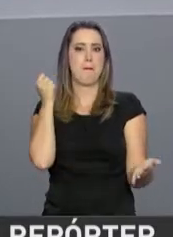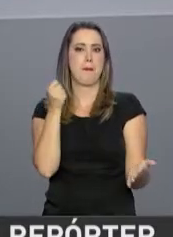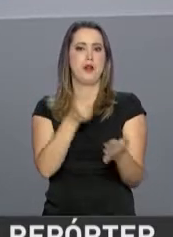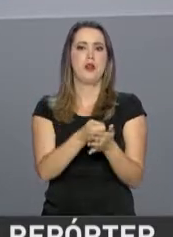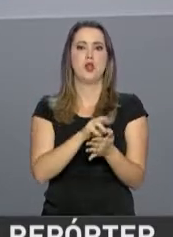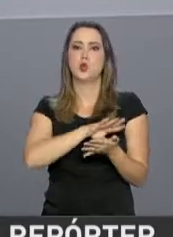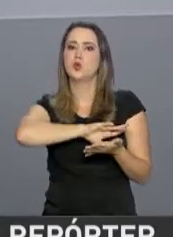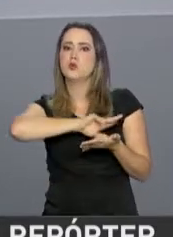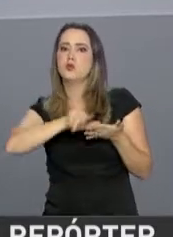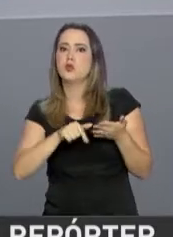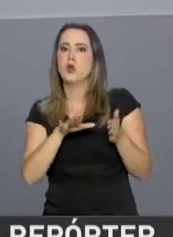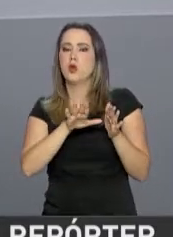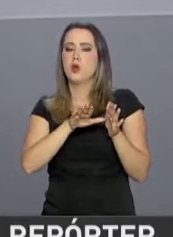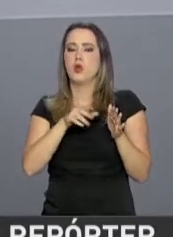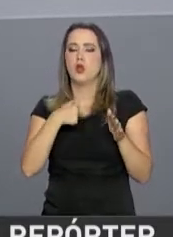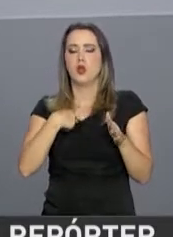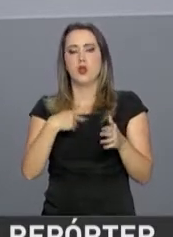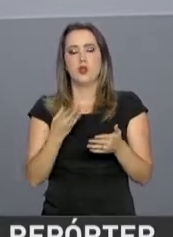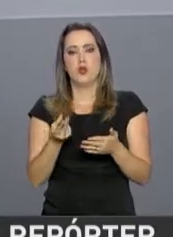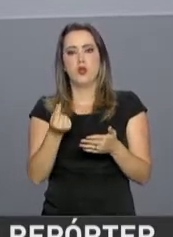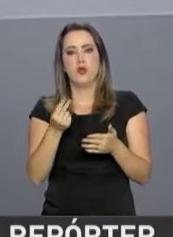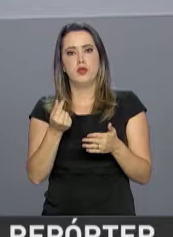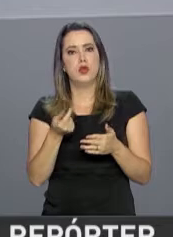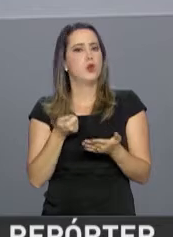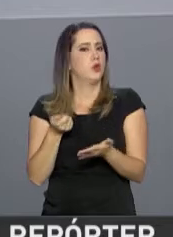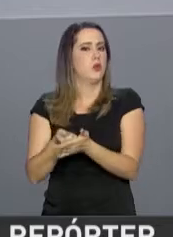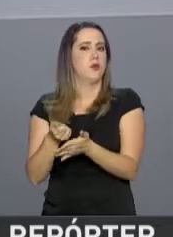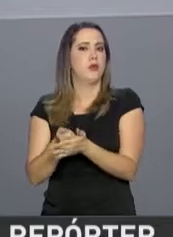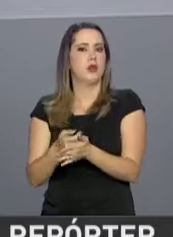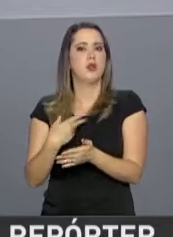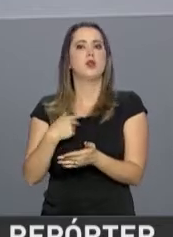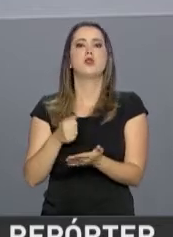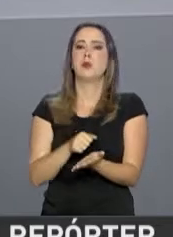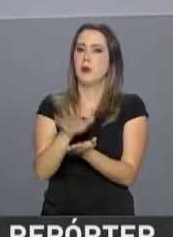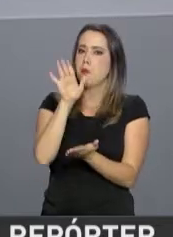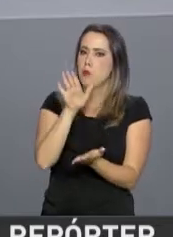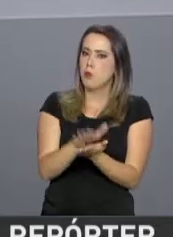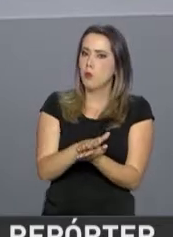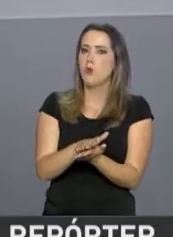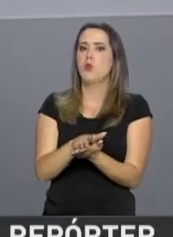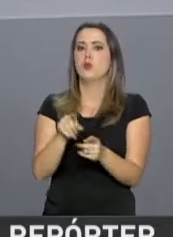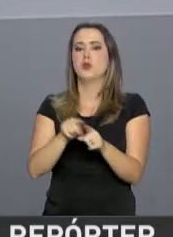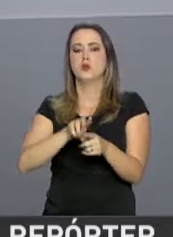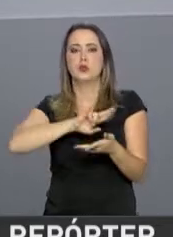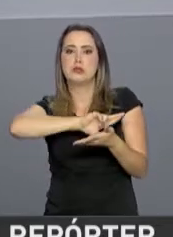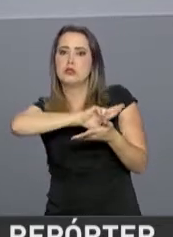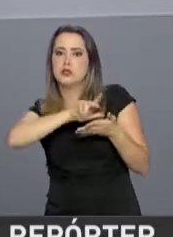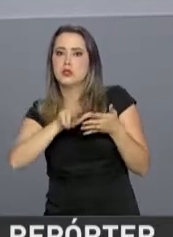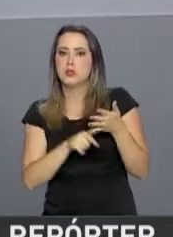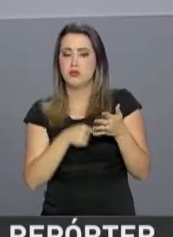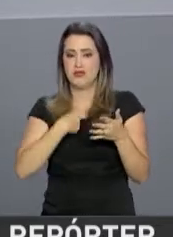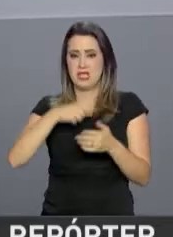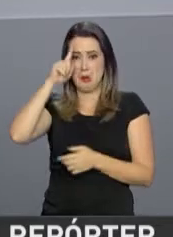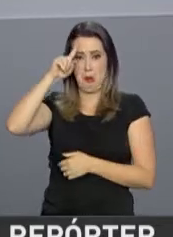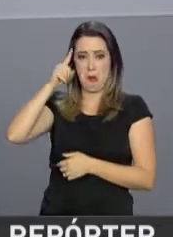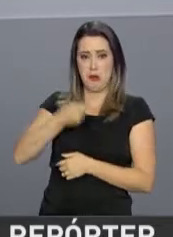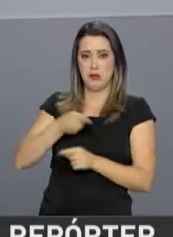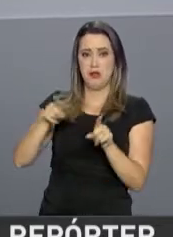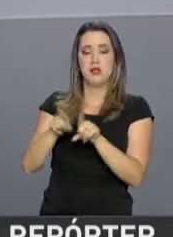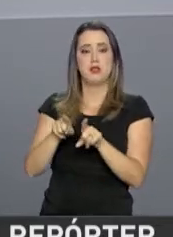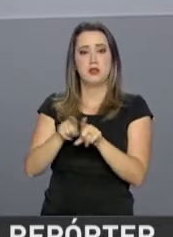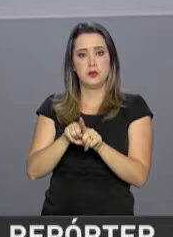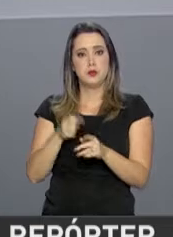das verbas sonegados e de indenizações por danos morais coletivos e um individual além de ser obrigado a